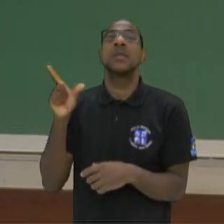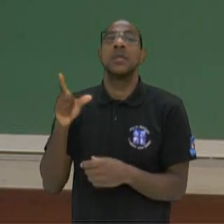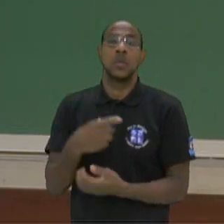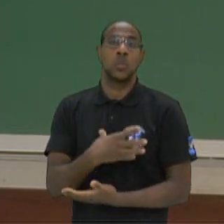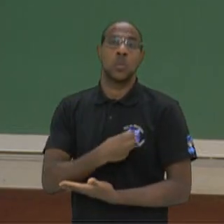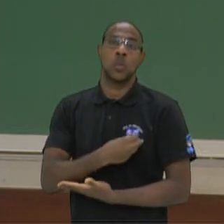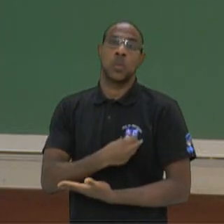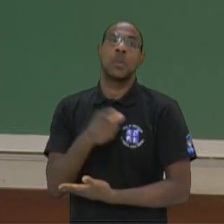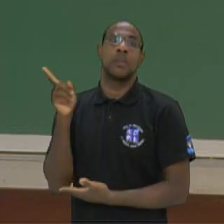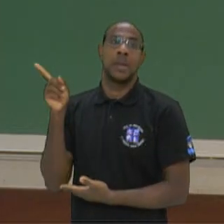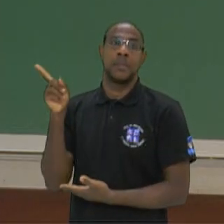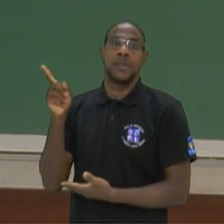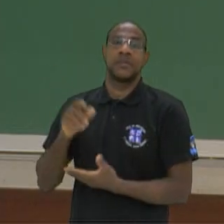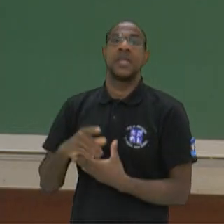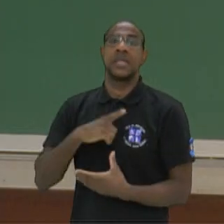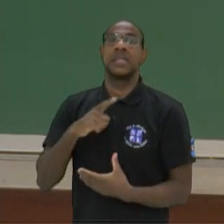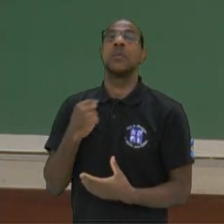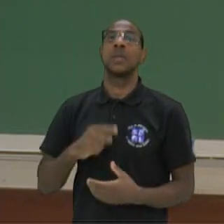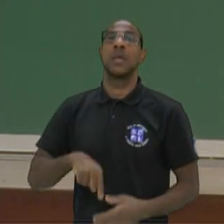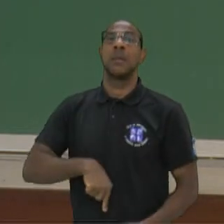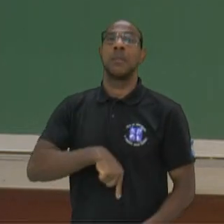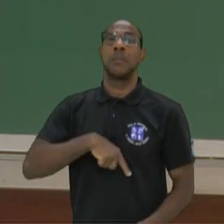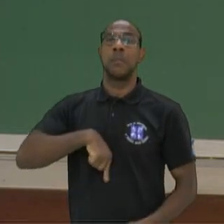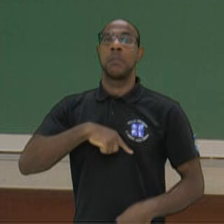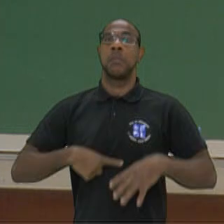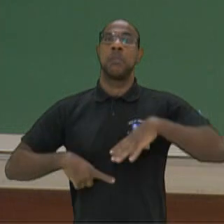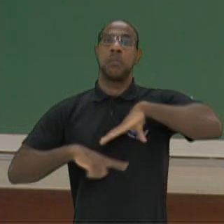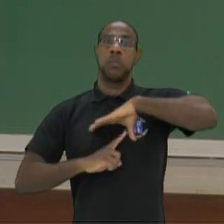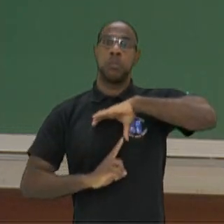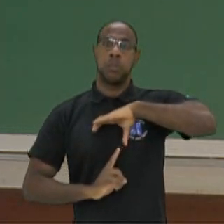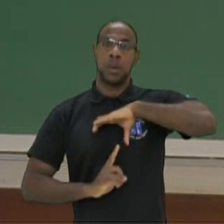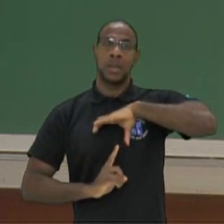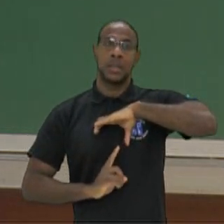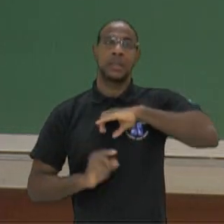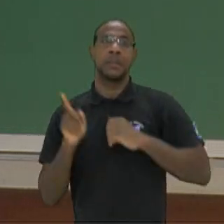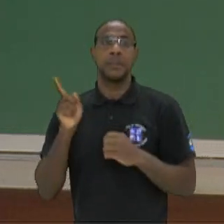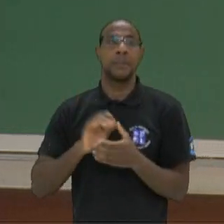pancadas, né, choques mecânicos e tudo mais. Ok?